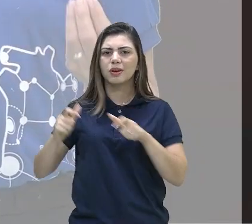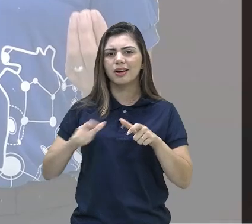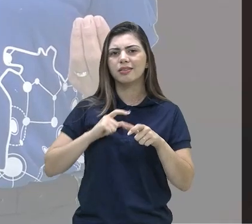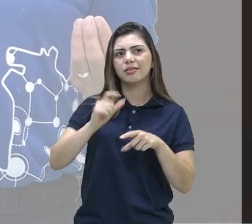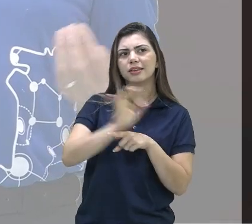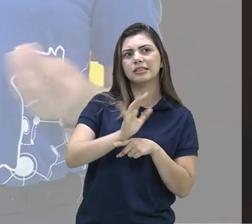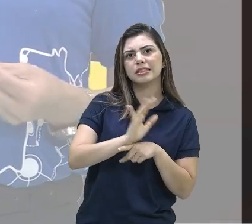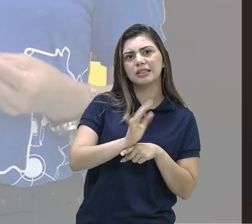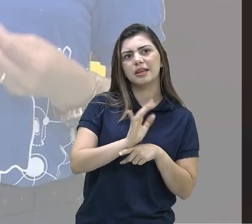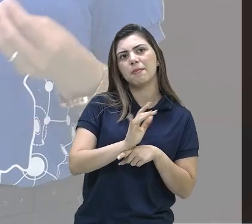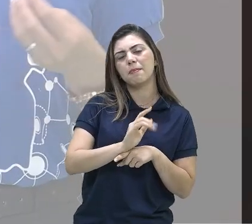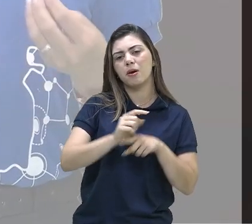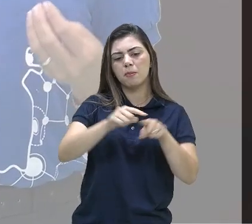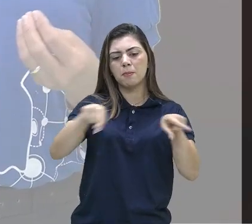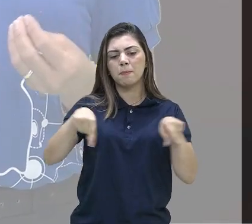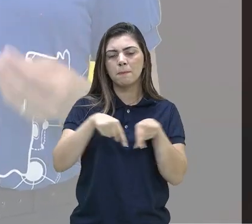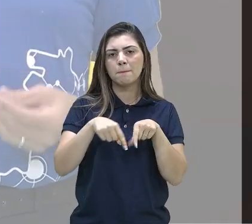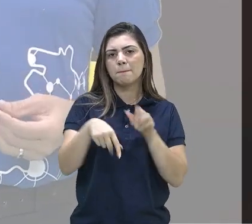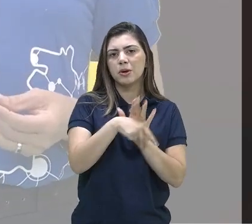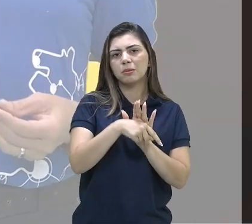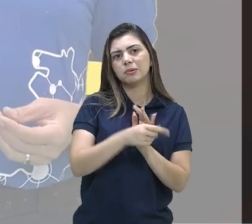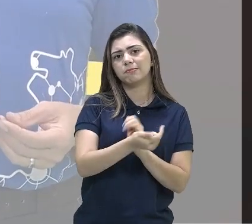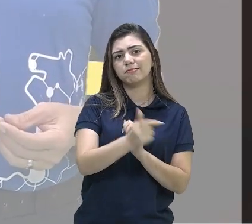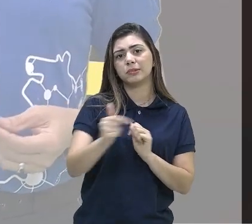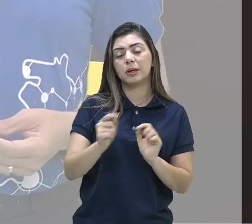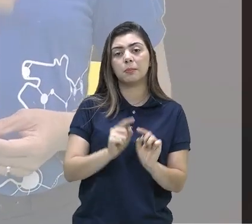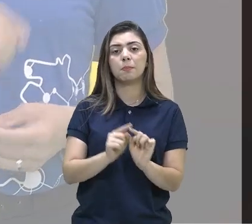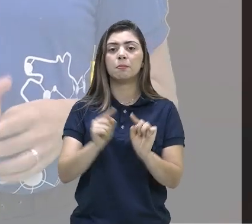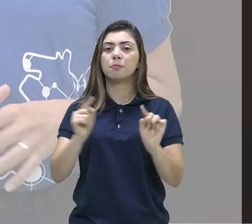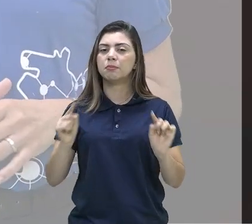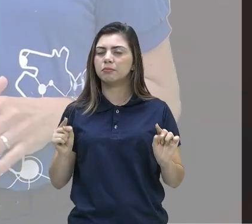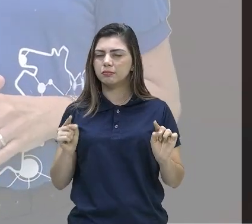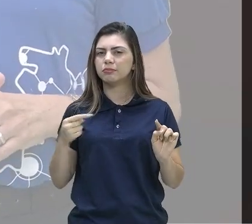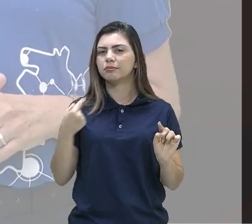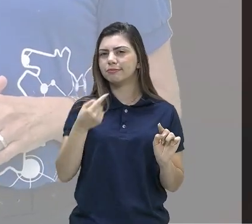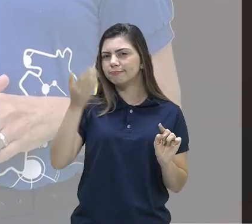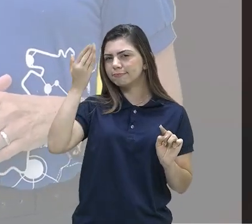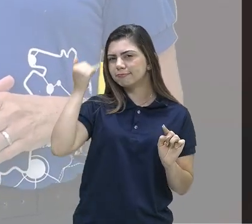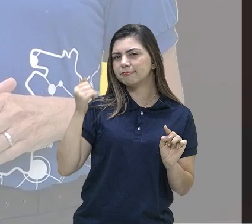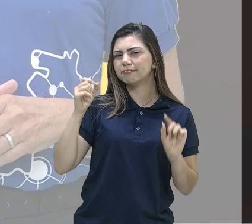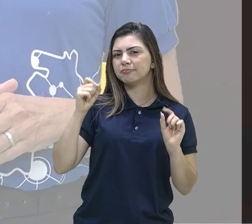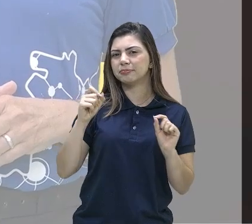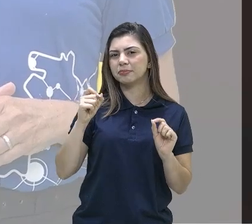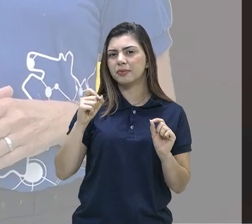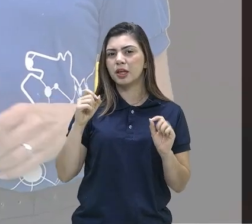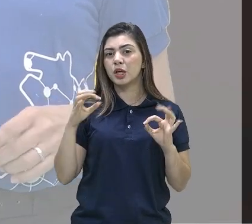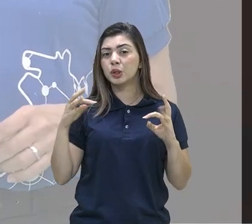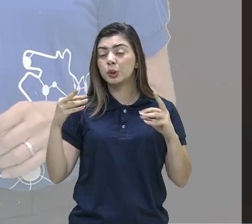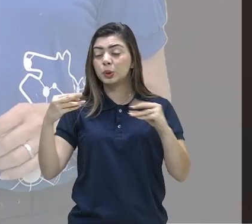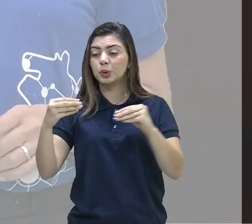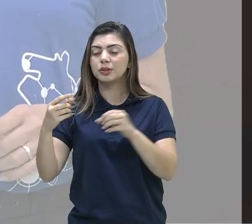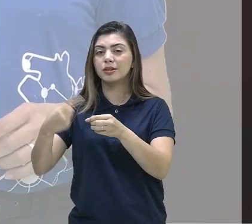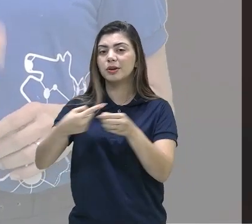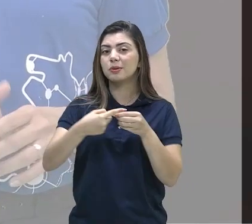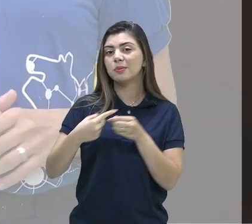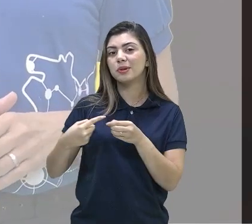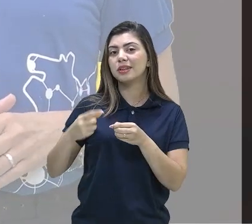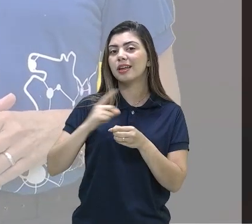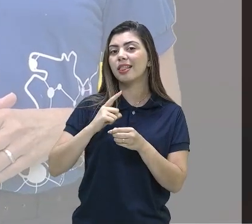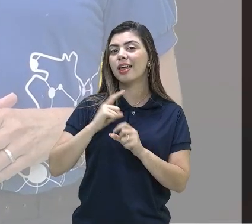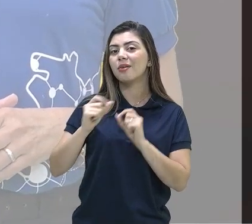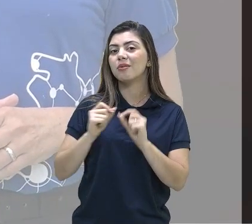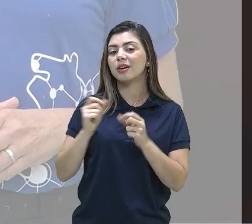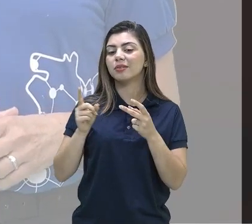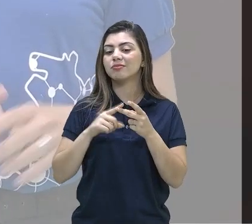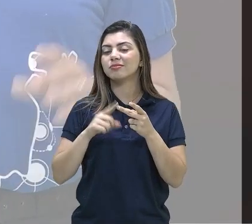sala de exibição ou um cinema, mas eu garanto que todas as comunidades têm um aparelho